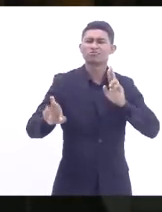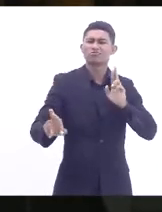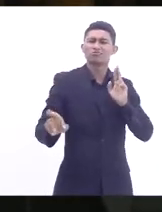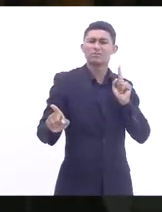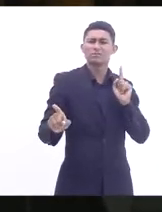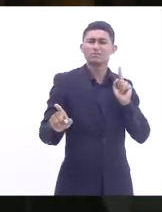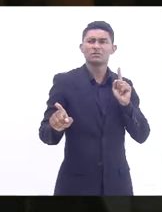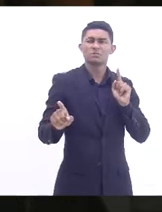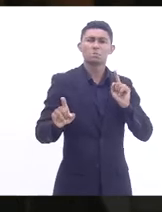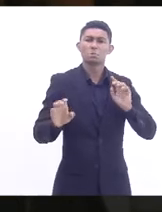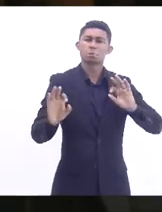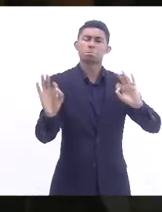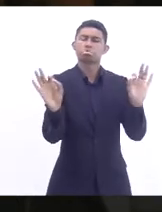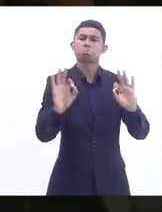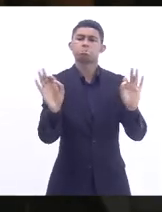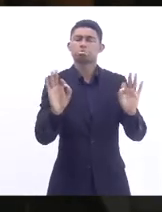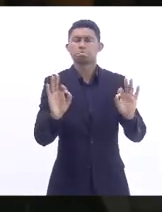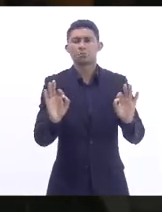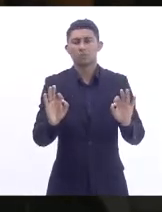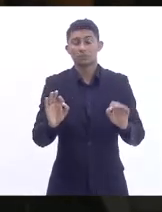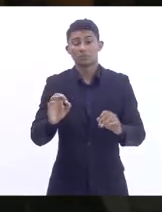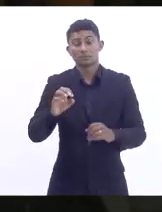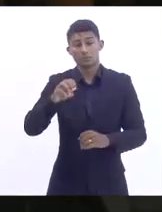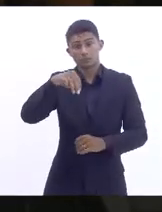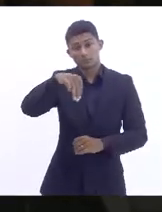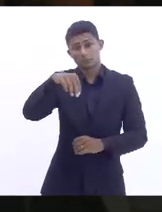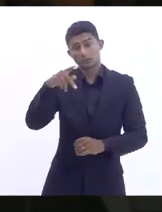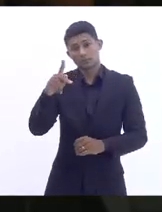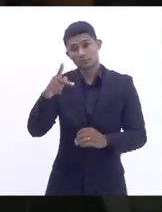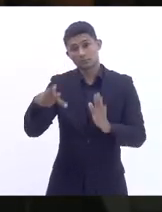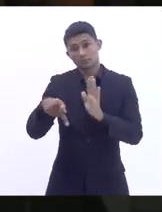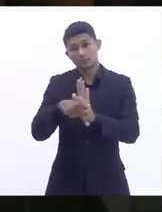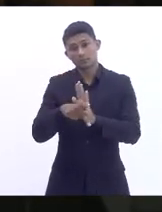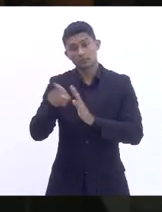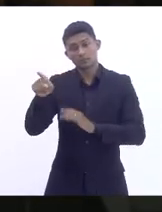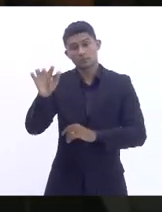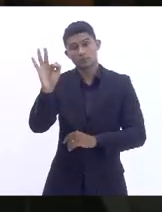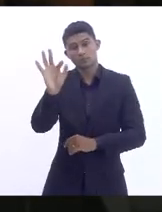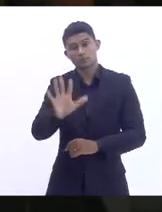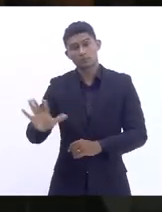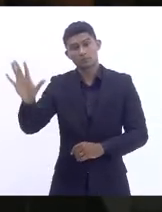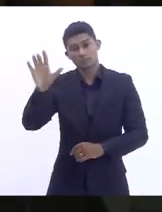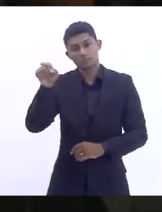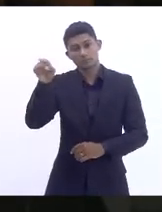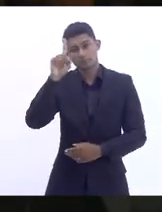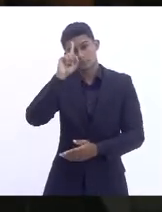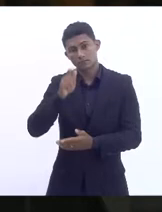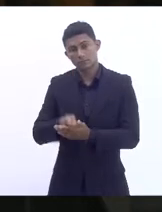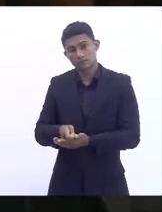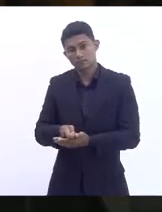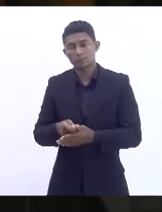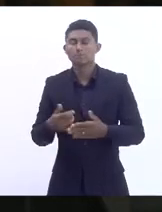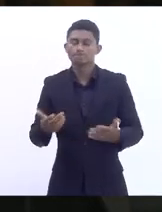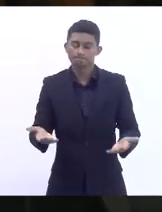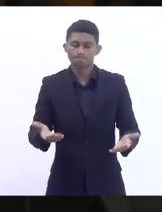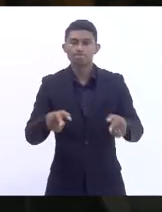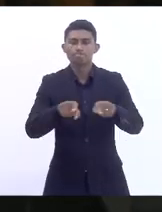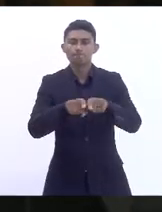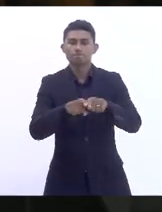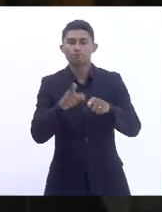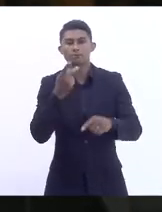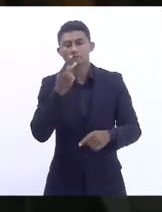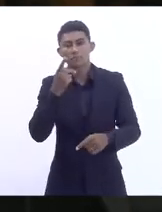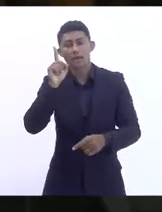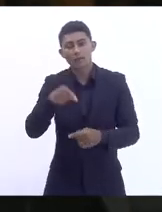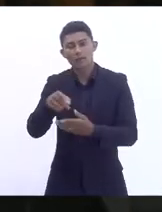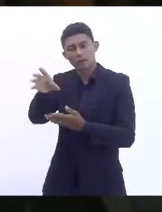da MP federal, da decisão do governo federal. Diria até que é cópia